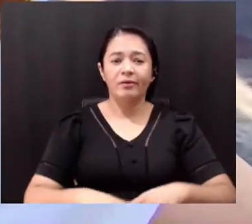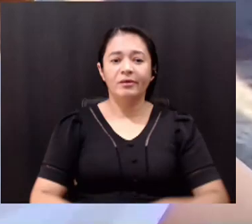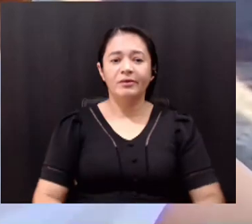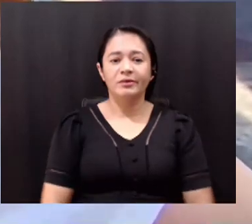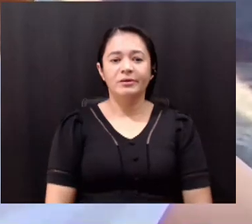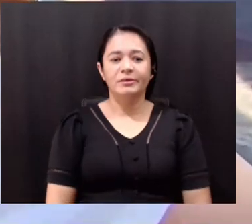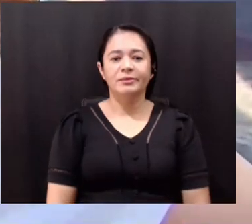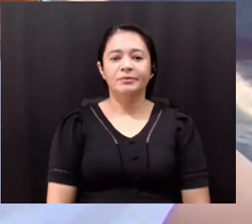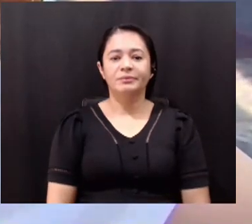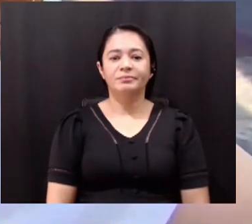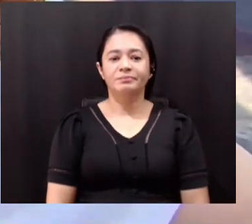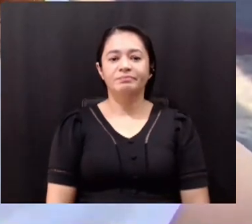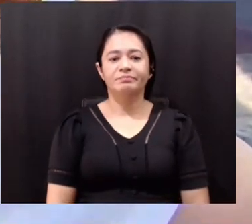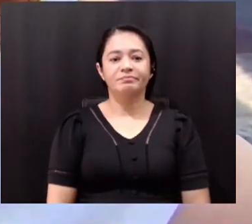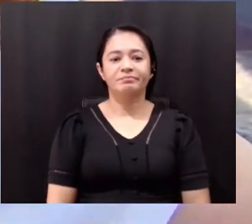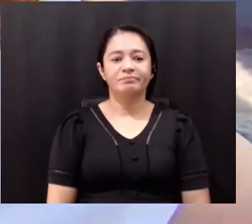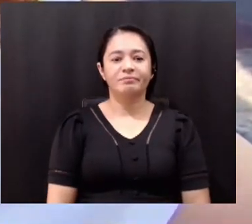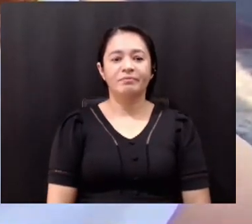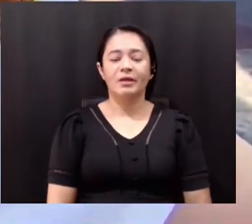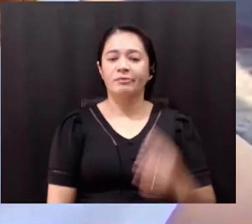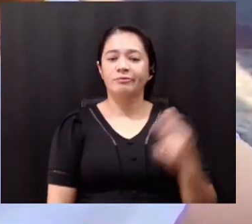e não dava conta